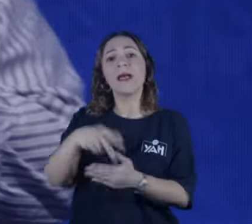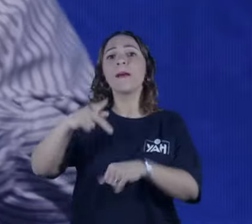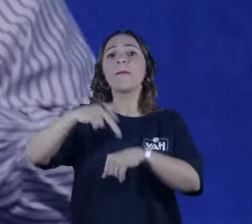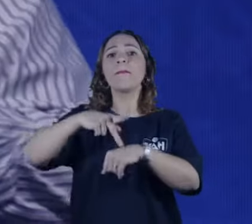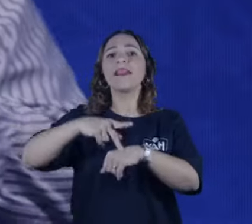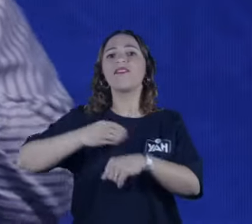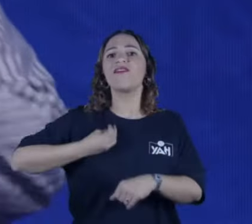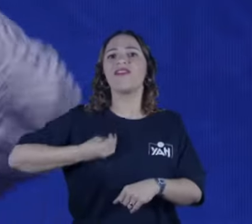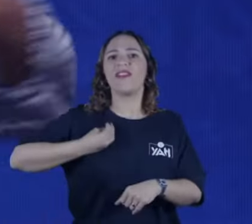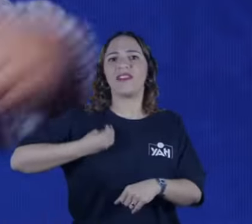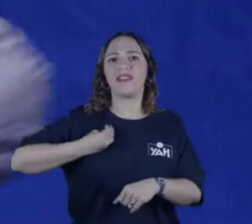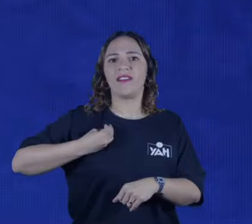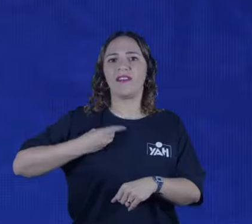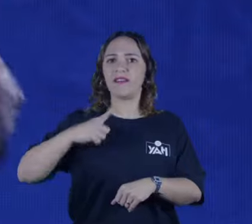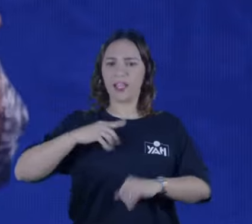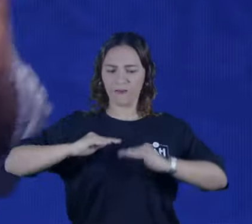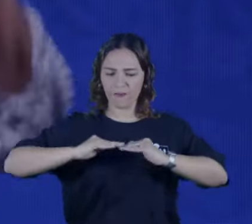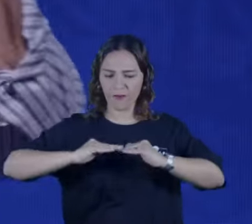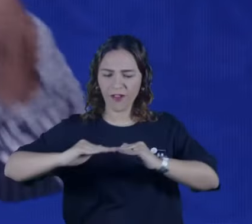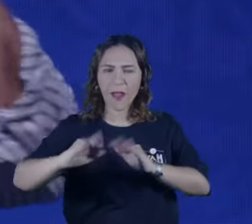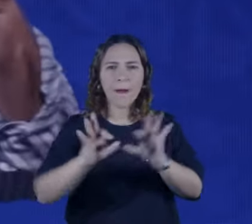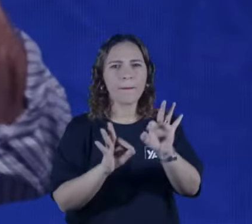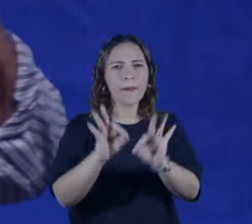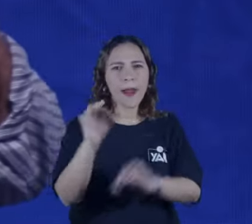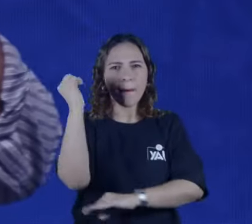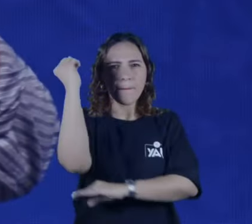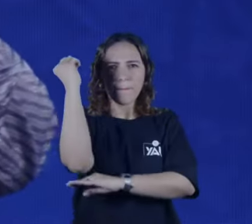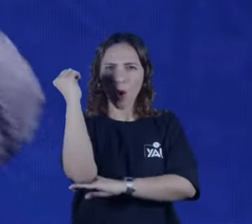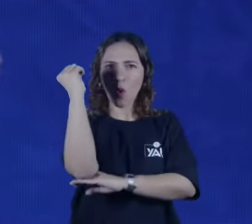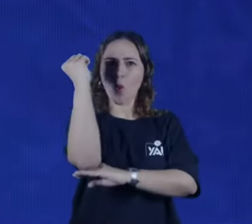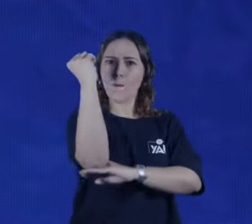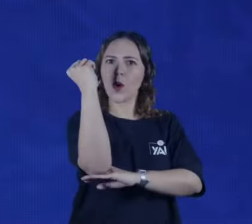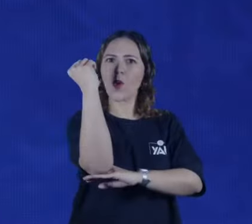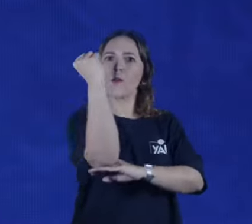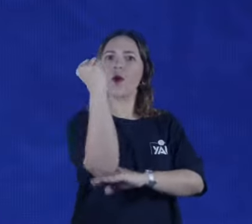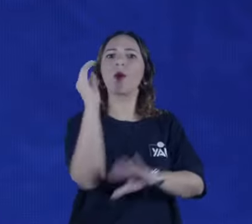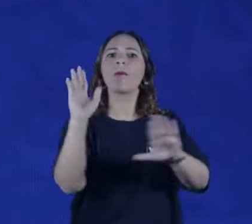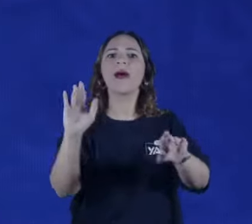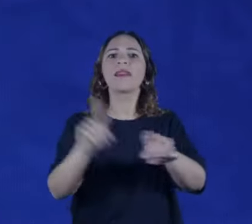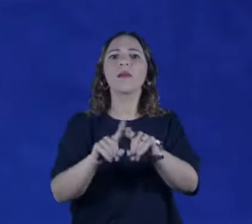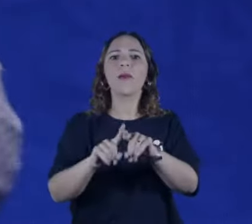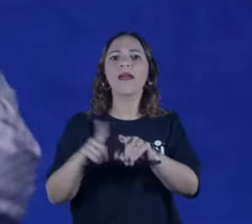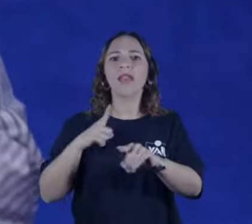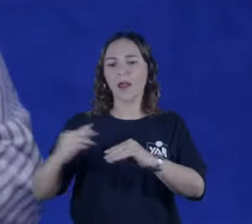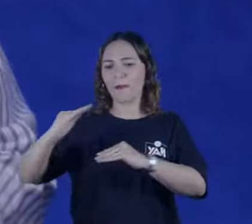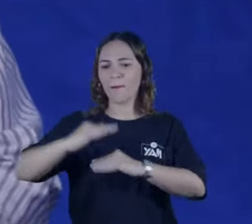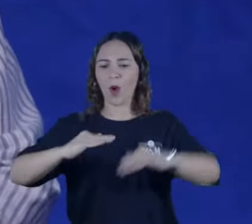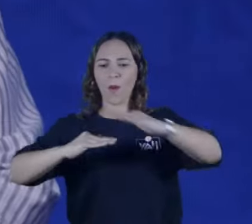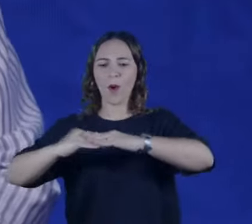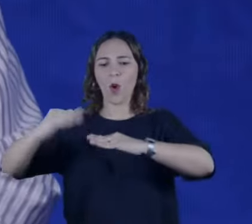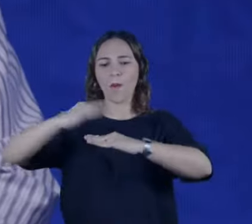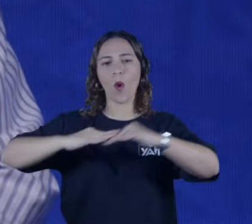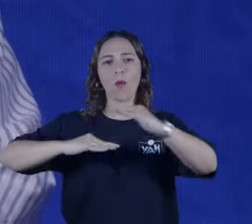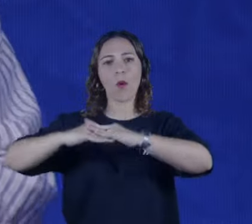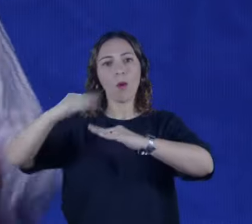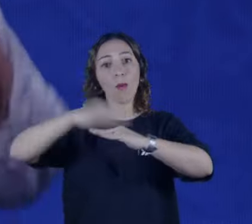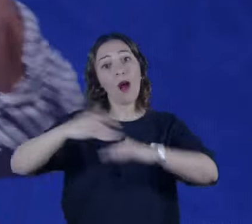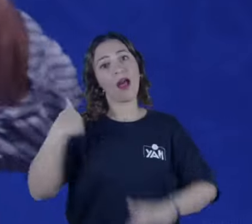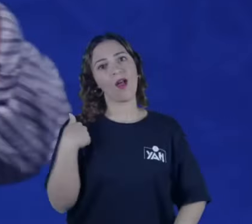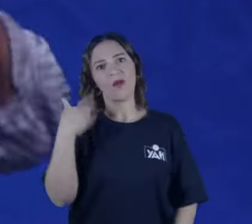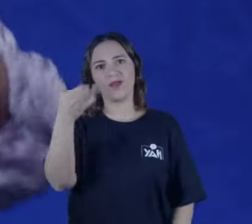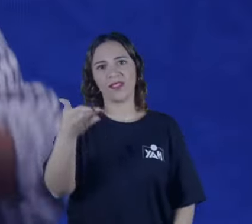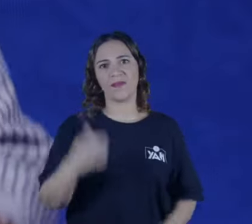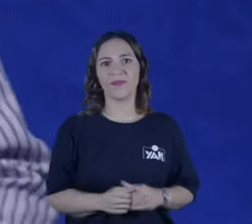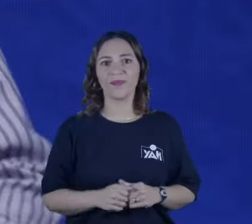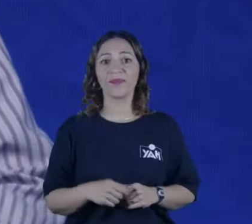pedra angular, do fundamento ou da fundação, mas também das pedras vivas, que somos eu e você. Lá em 1